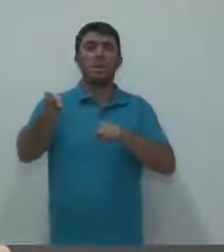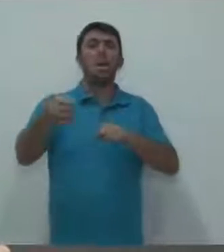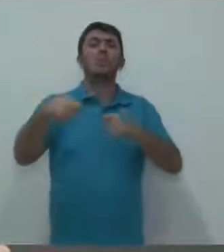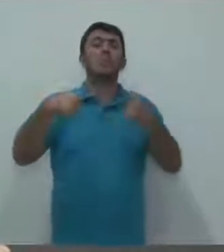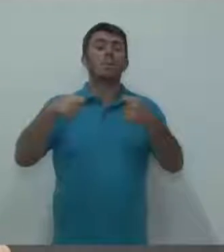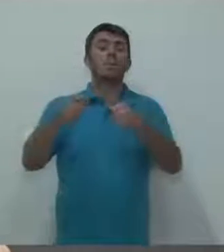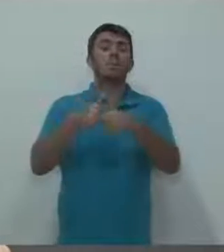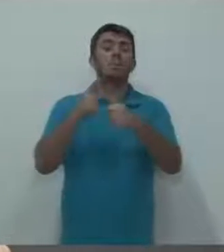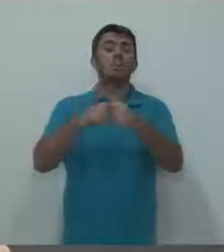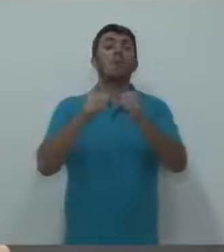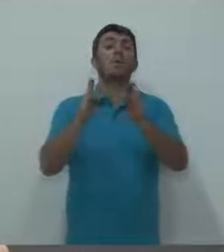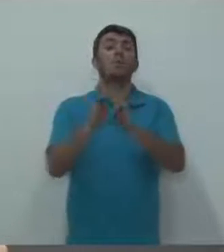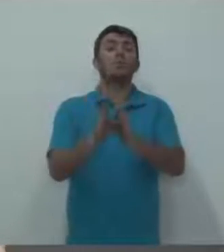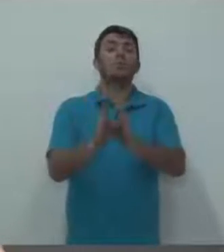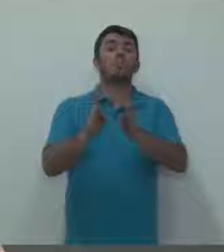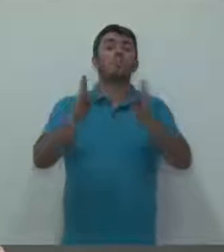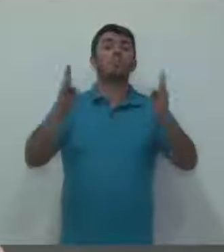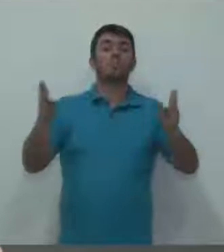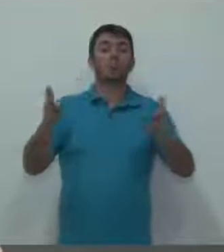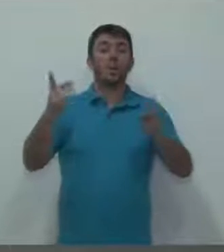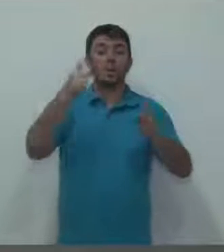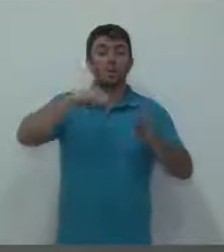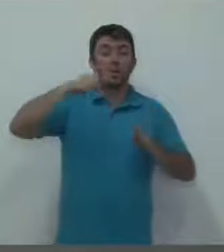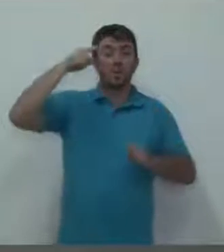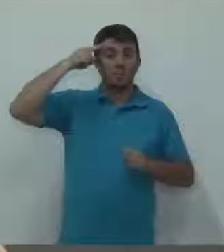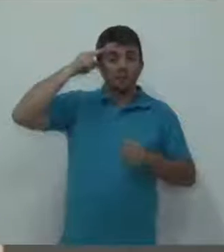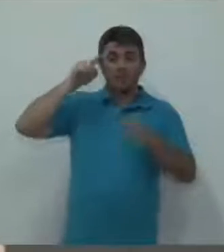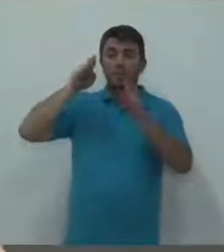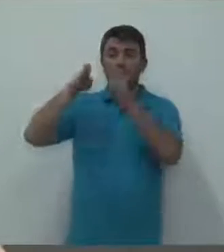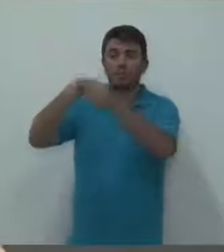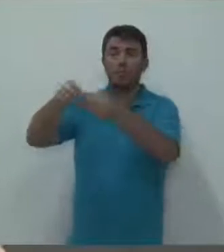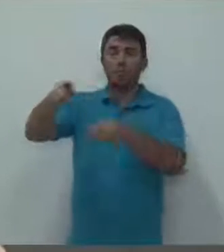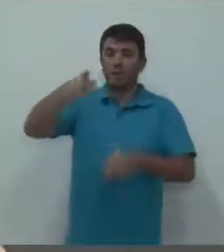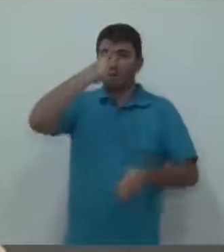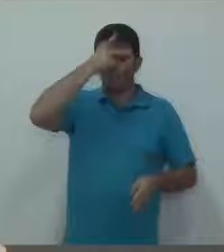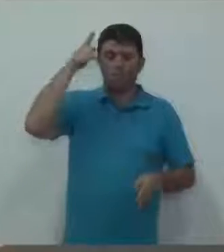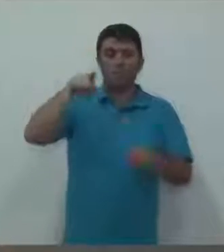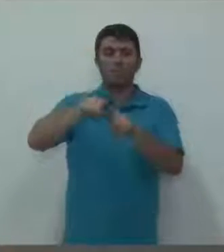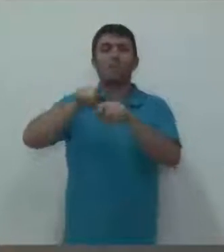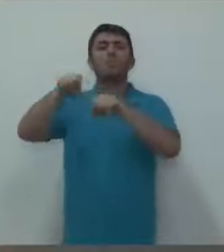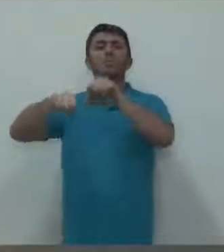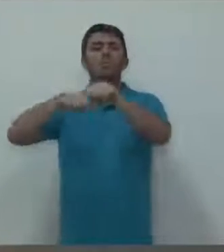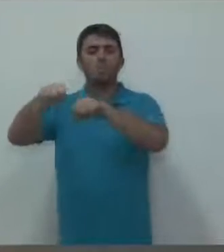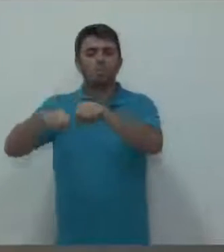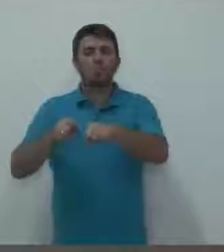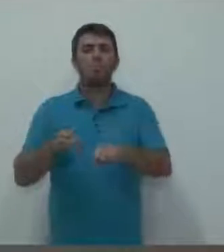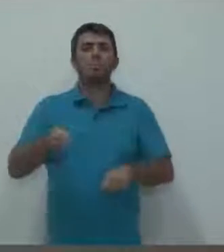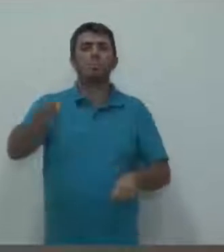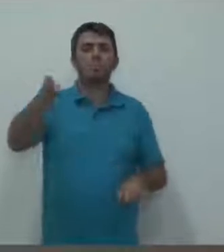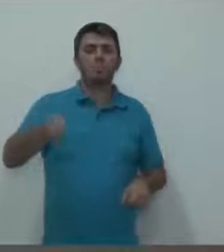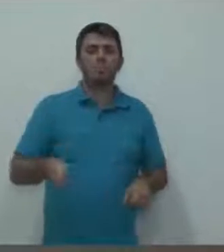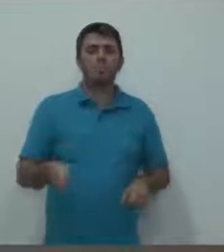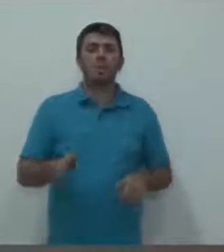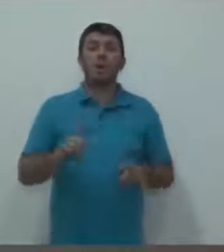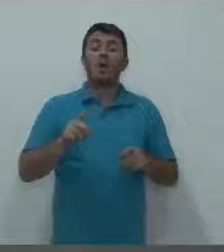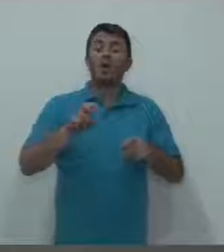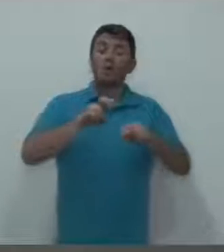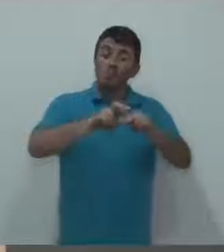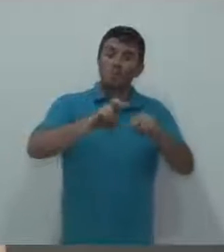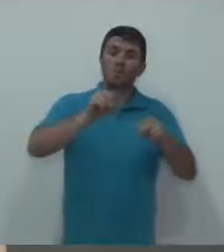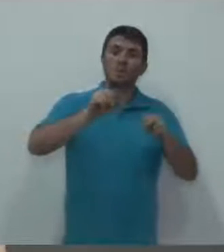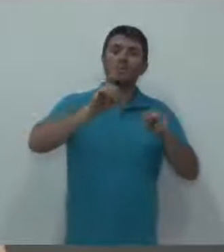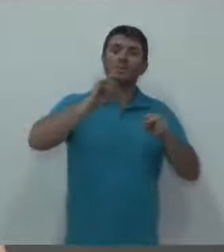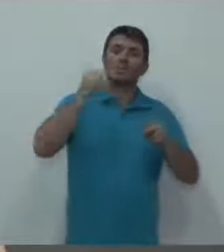alguma coisa que pondere e pense no pedestre, no ciclista ali, logo, logo nós vamos ter problemas também ali. Então, eu acho que manter esse apêndice é uma